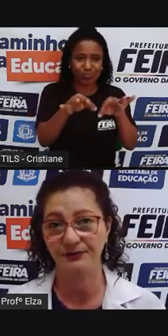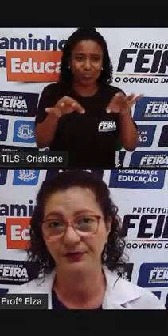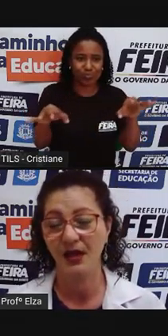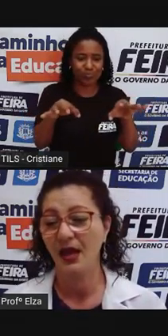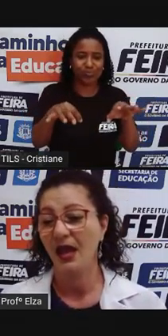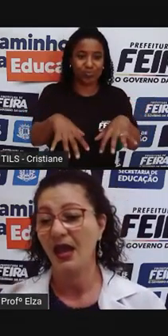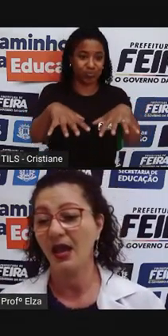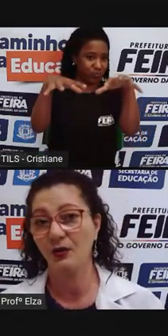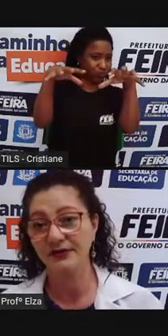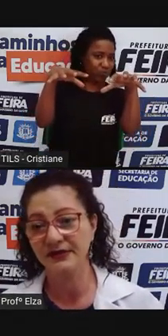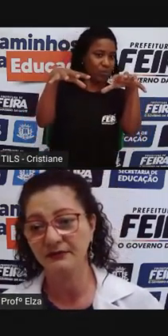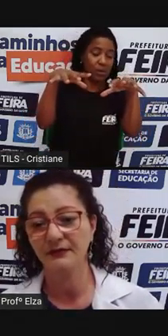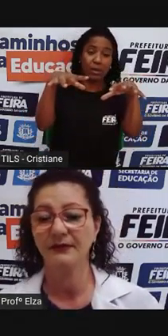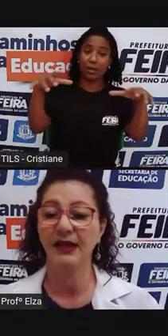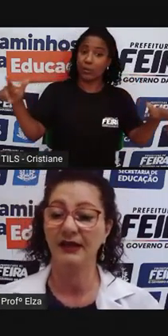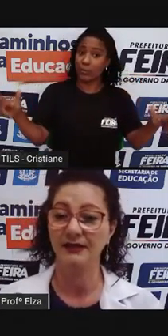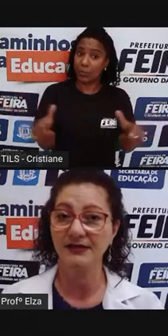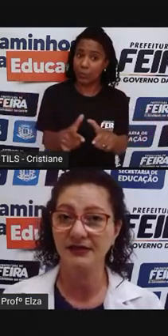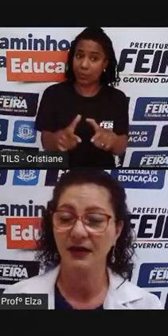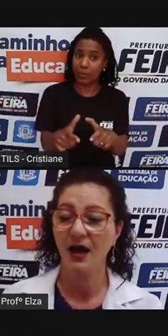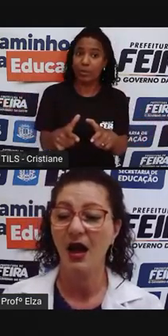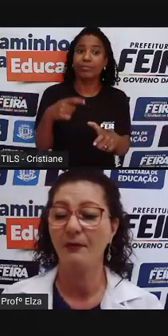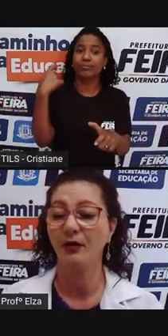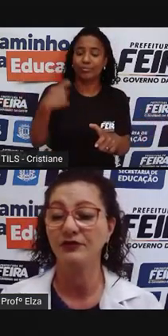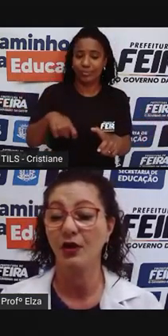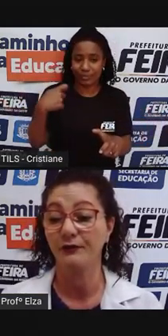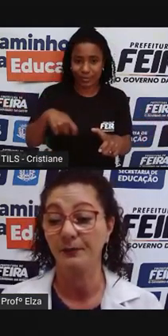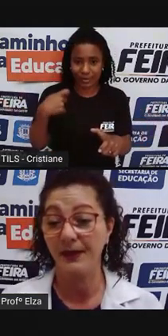diariamente. E using the least